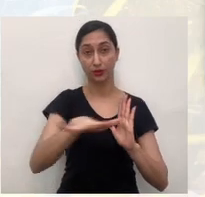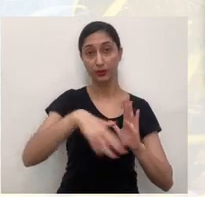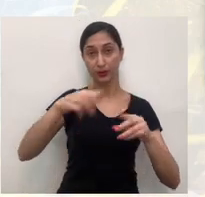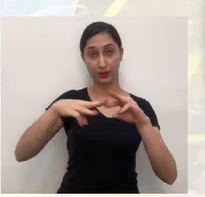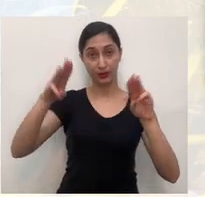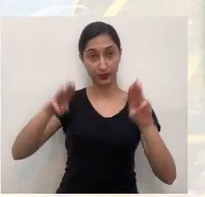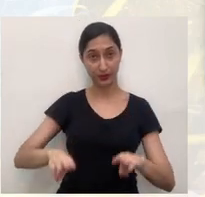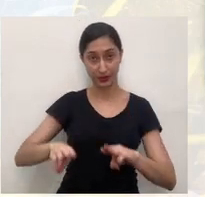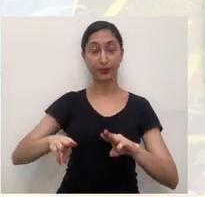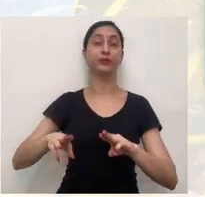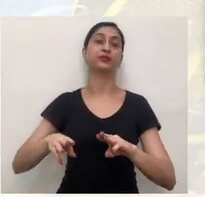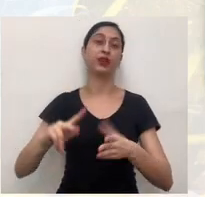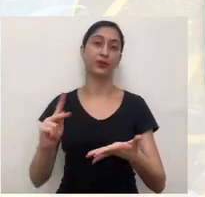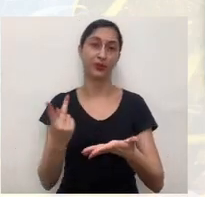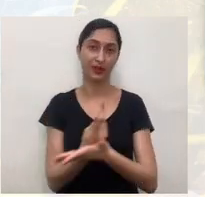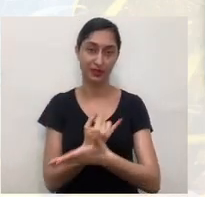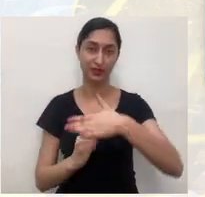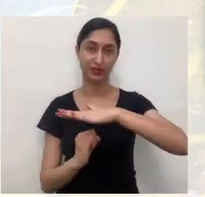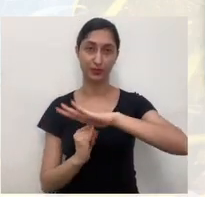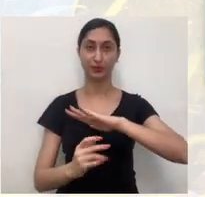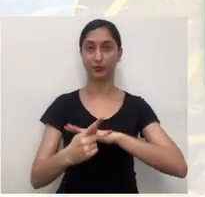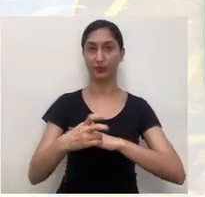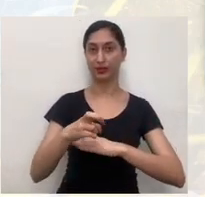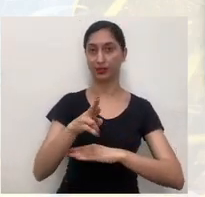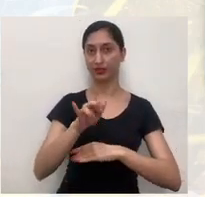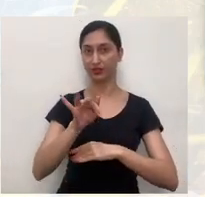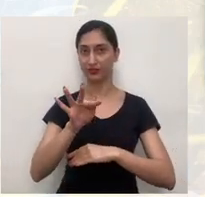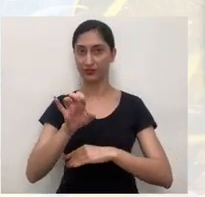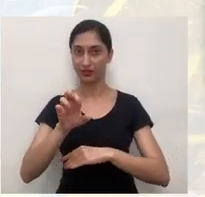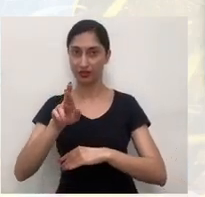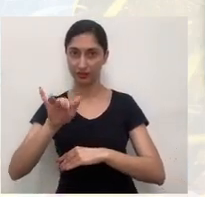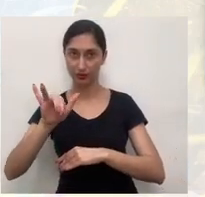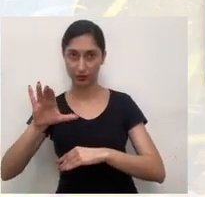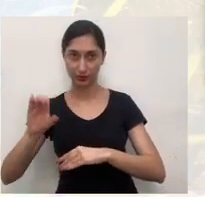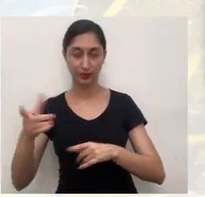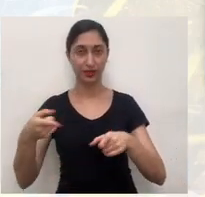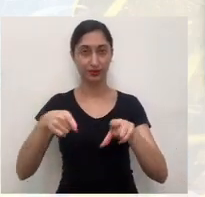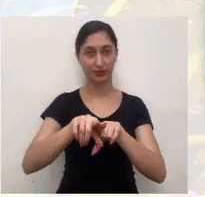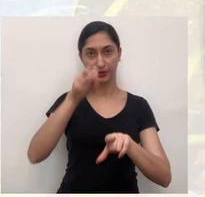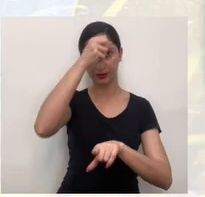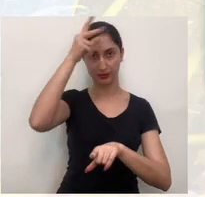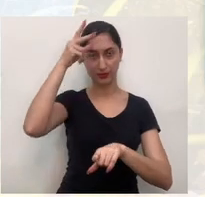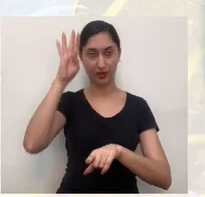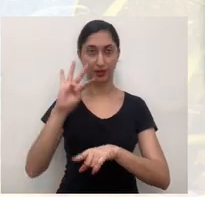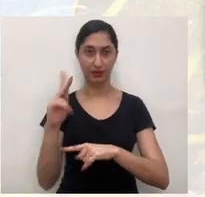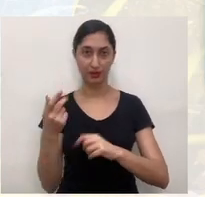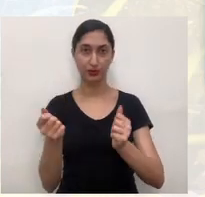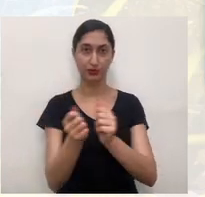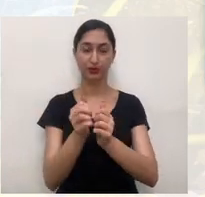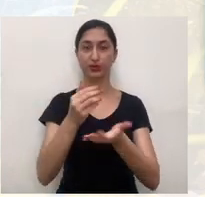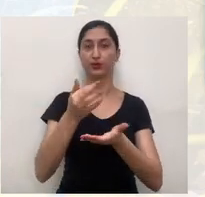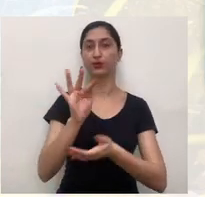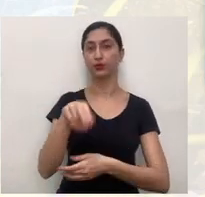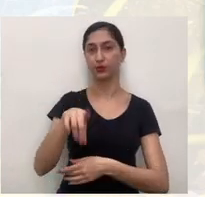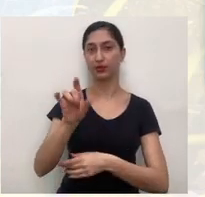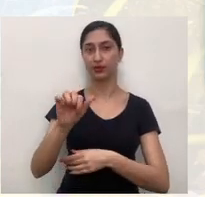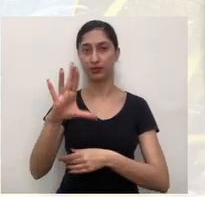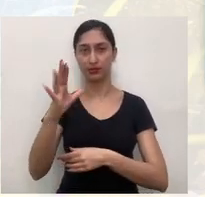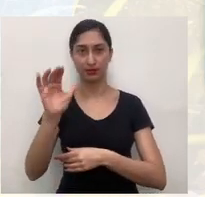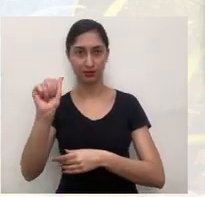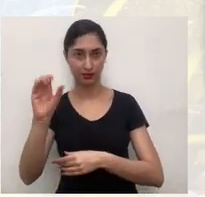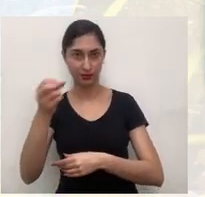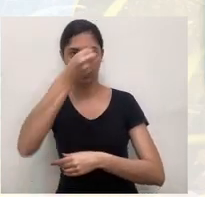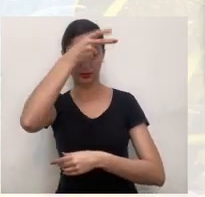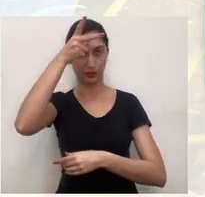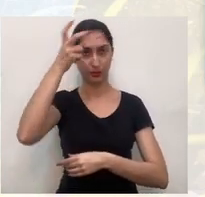Museus, que é uma realização do Instituto Periférico em parceria com a Prefeitura de Belo Horizonte, por meio da Fundação Municipal de Cultura e Secretaria Municipal de